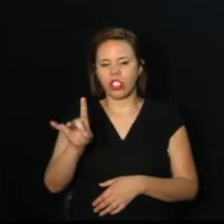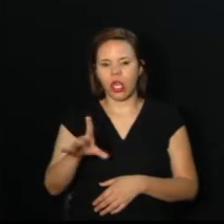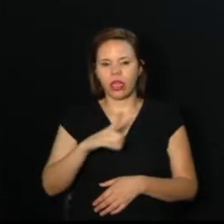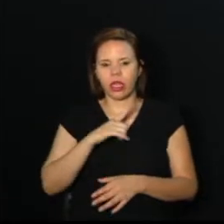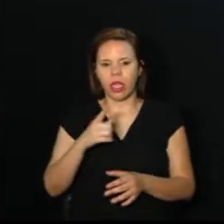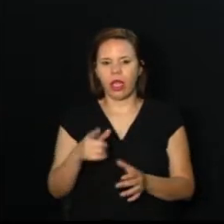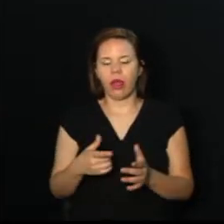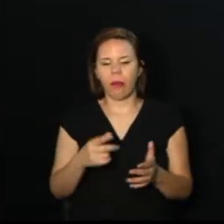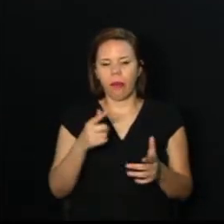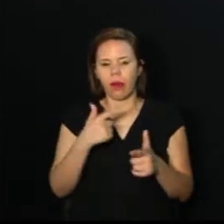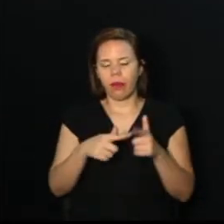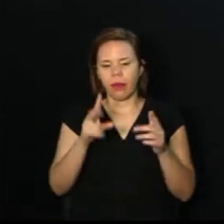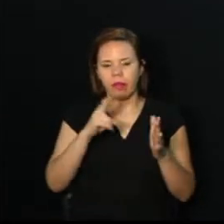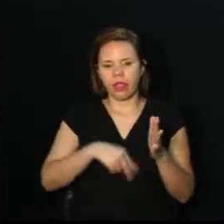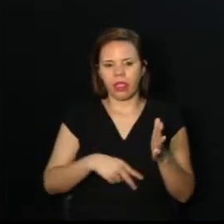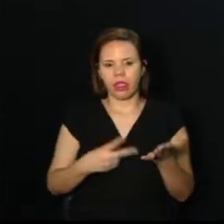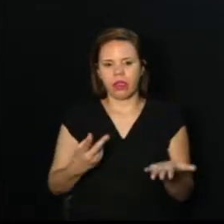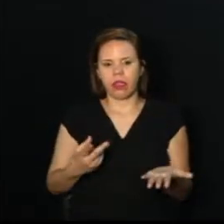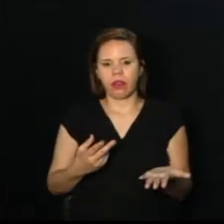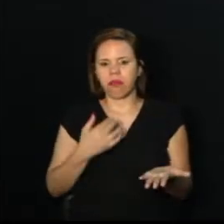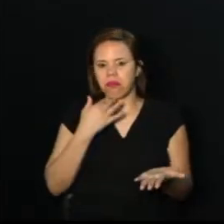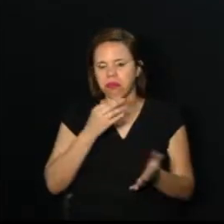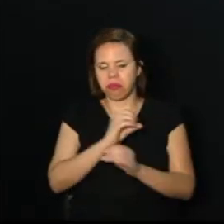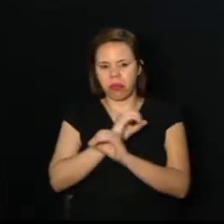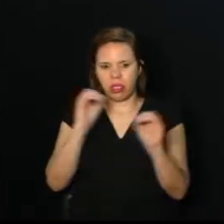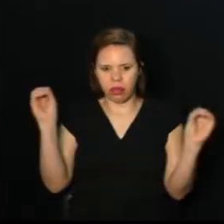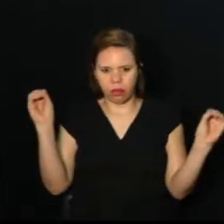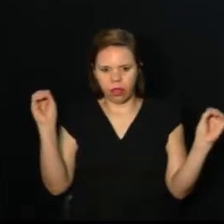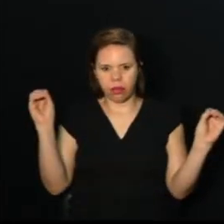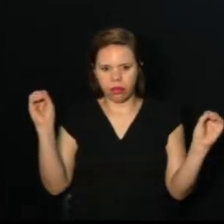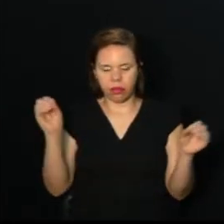da leitura e nada mais.